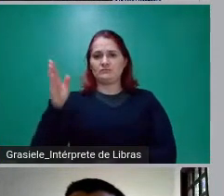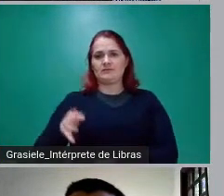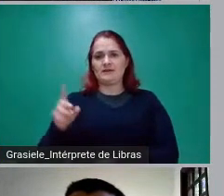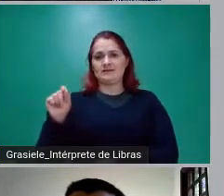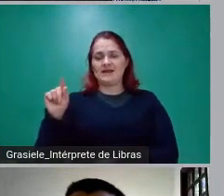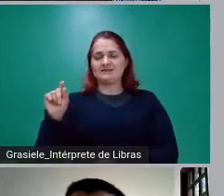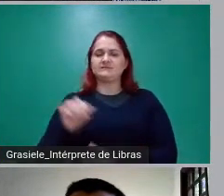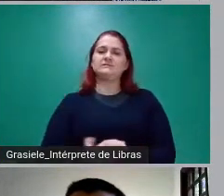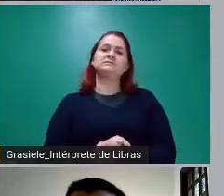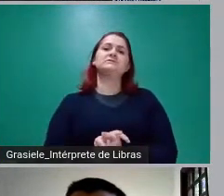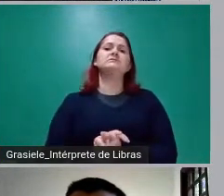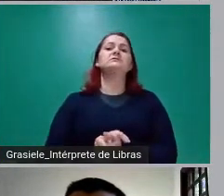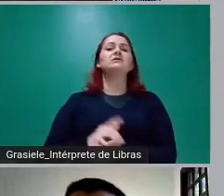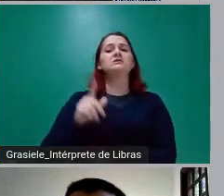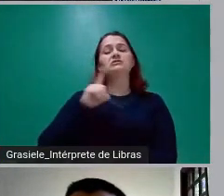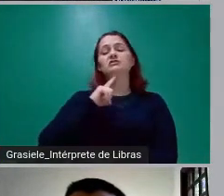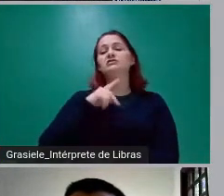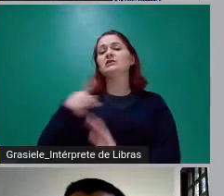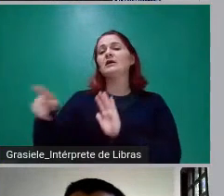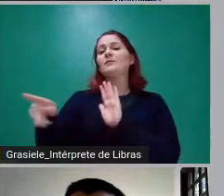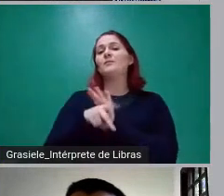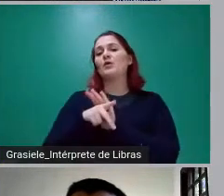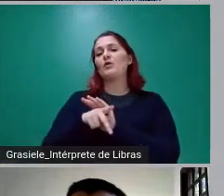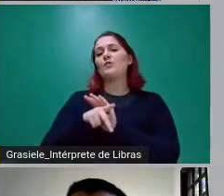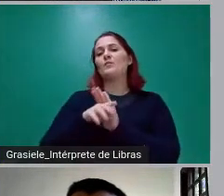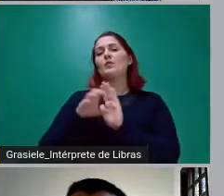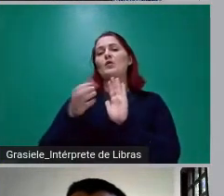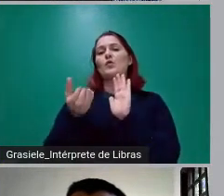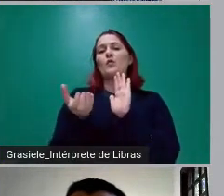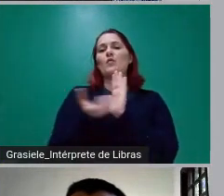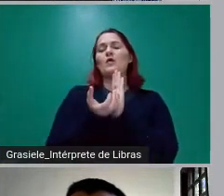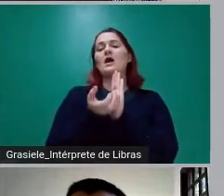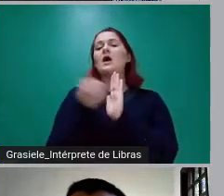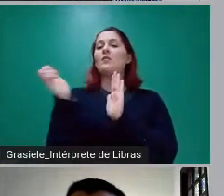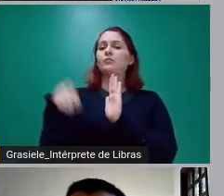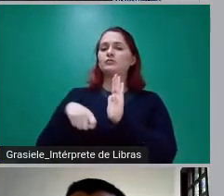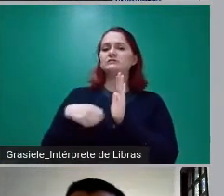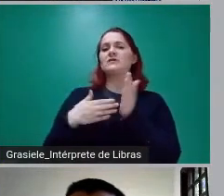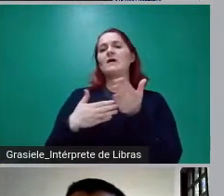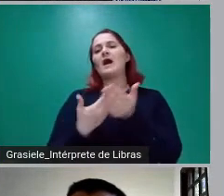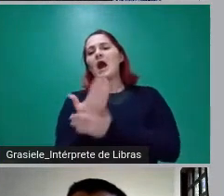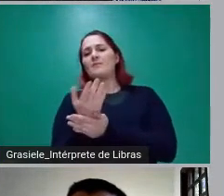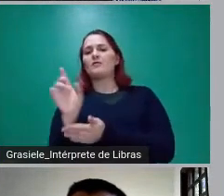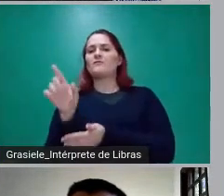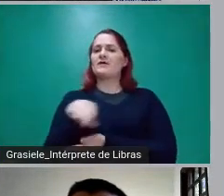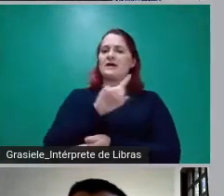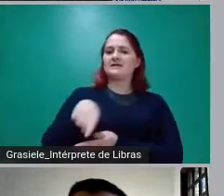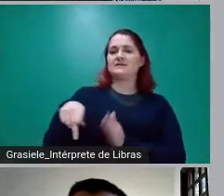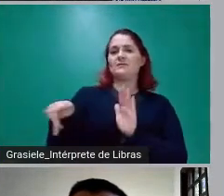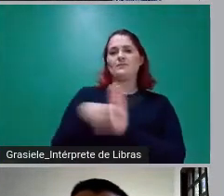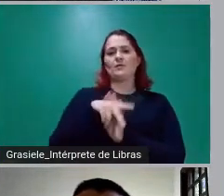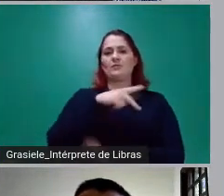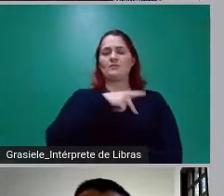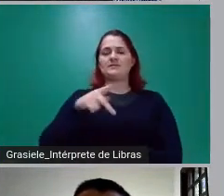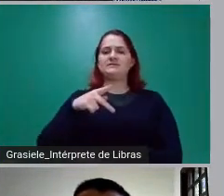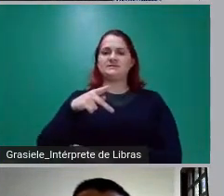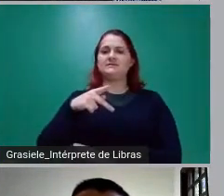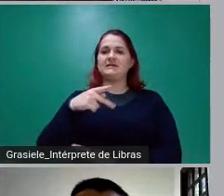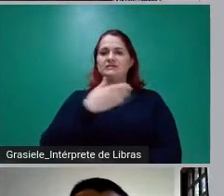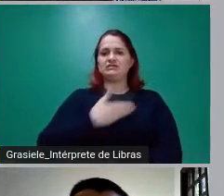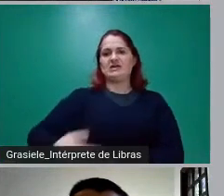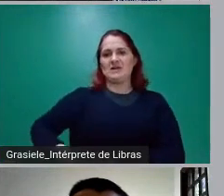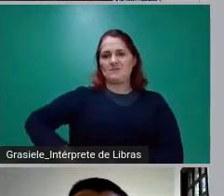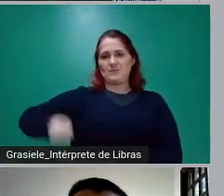Congresso Nacional competência para ratificar ou rejeitar convenções e atos internacionais celebrados pelo presidente da República. Não